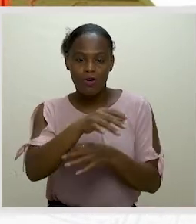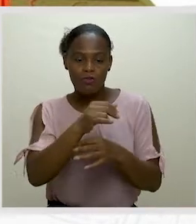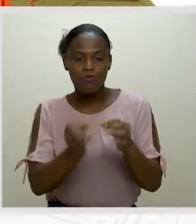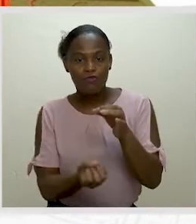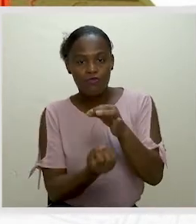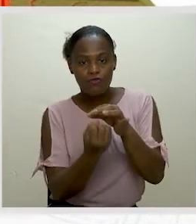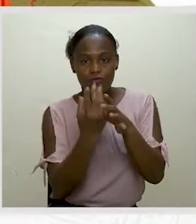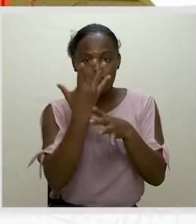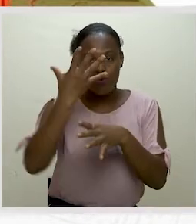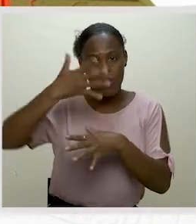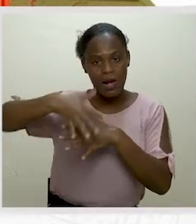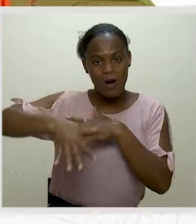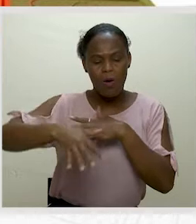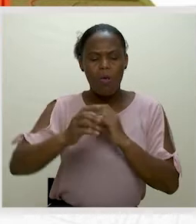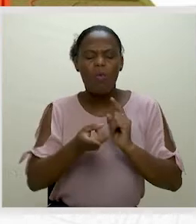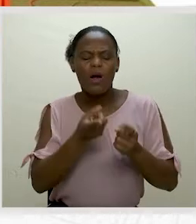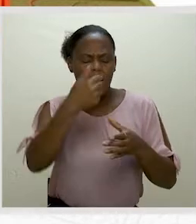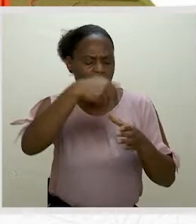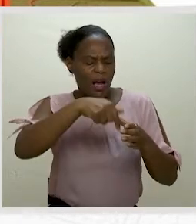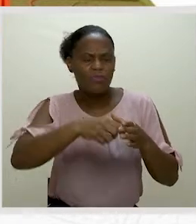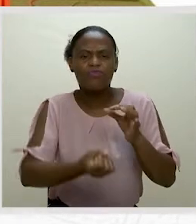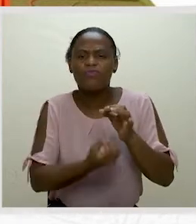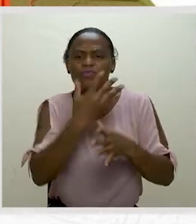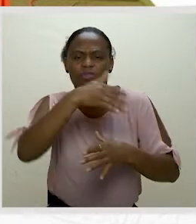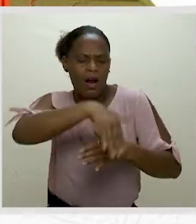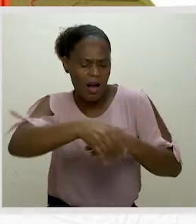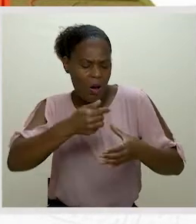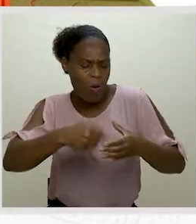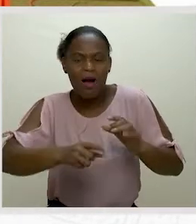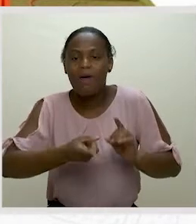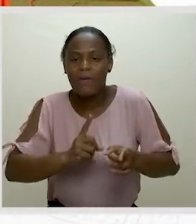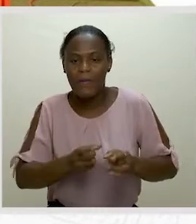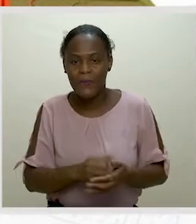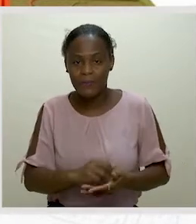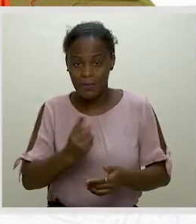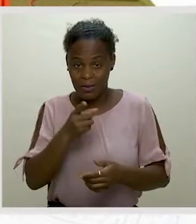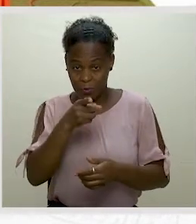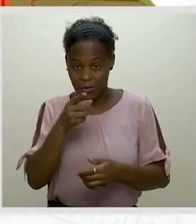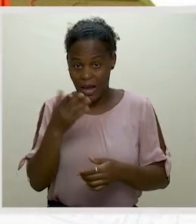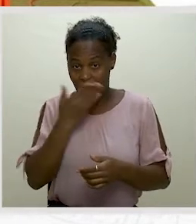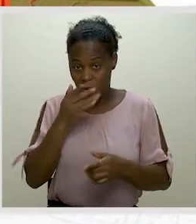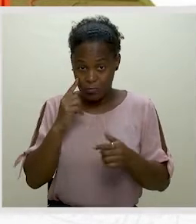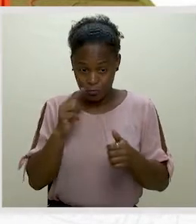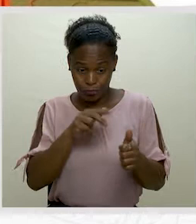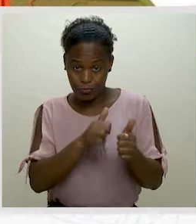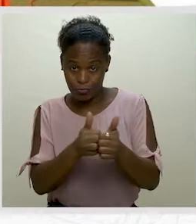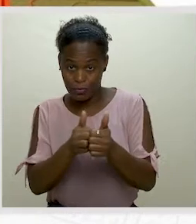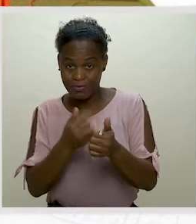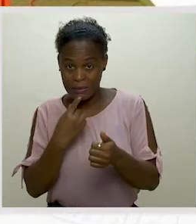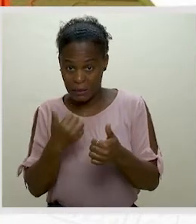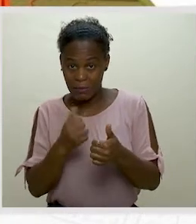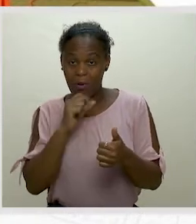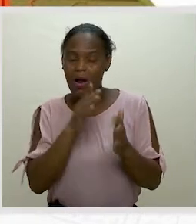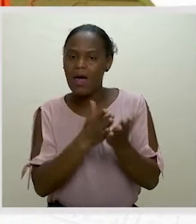Vulcões, constituição de um vulcão. Para acompanhar a aula, vocês podem consultar o vosso